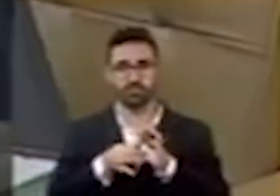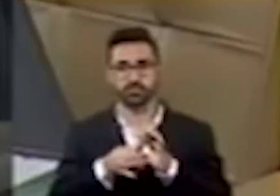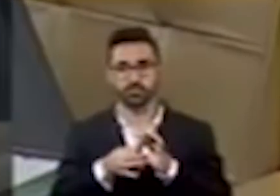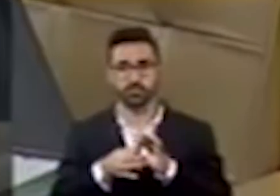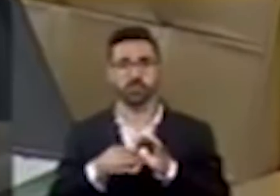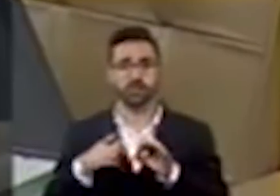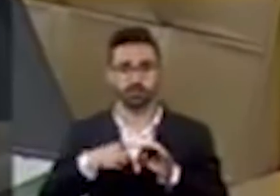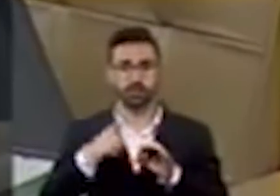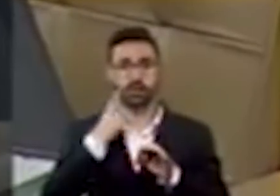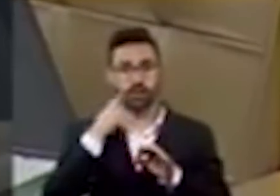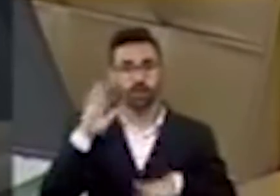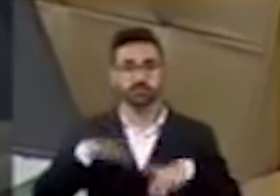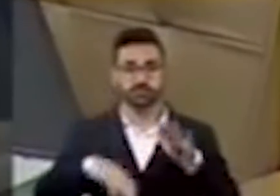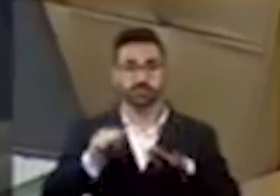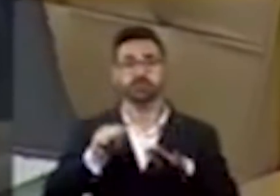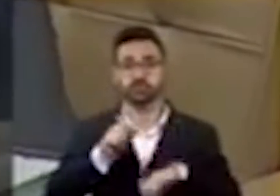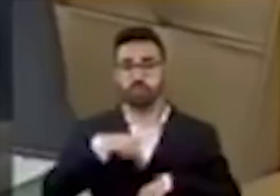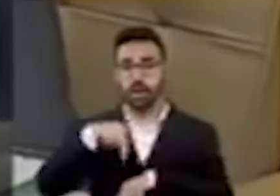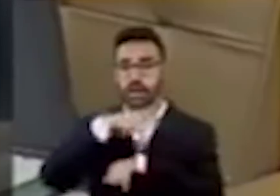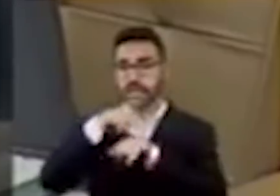alcance transnacional.